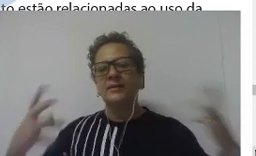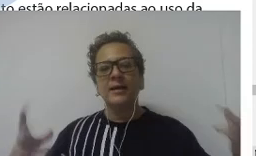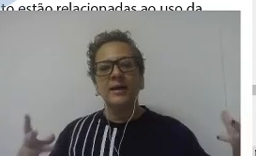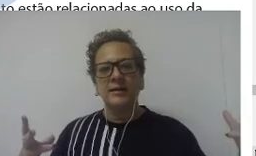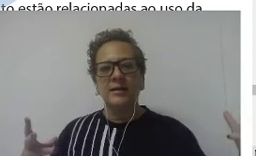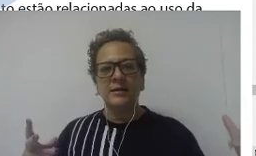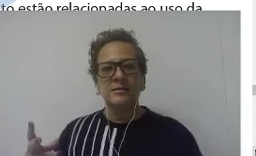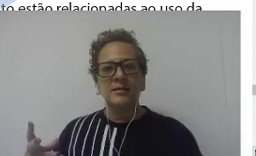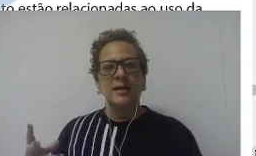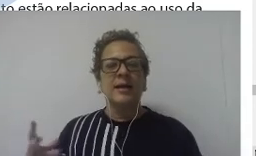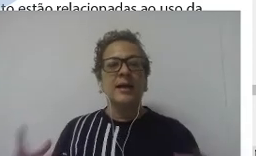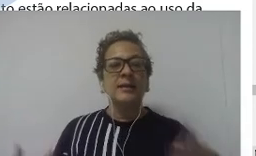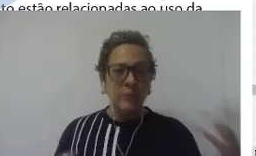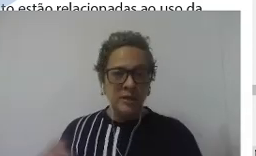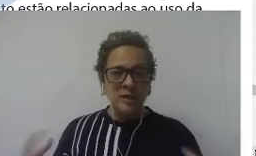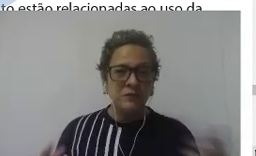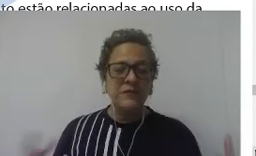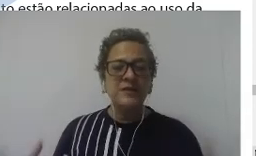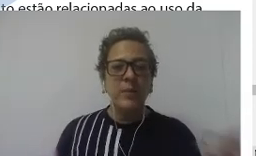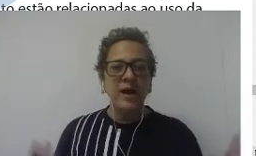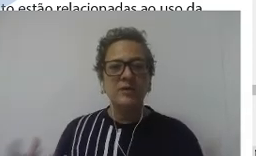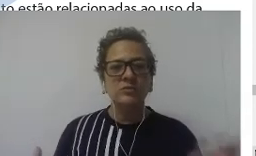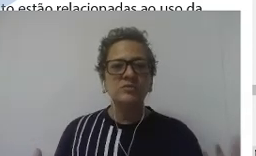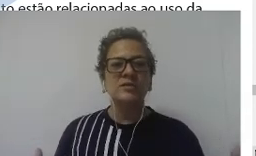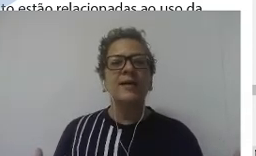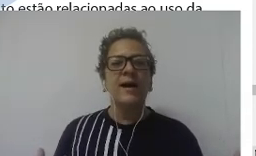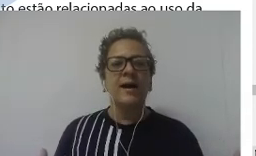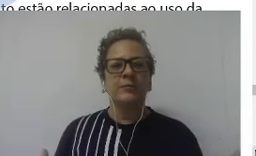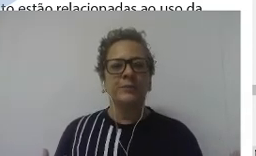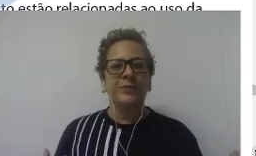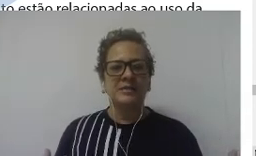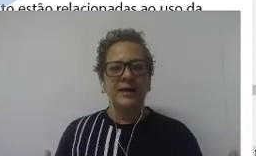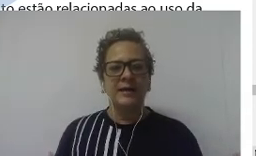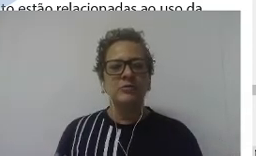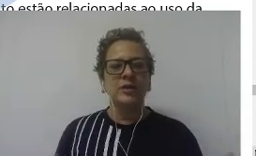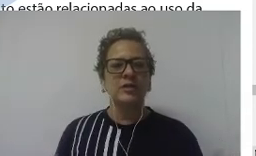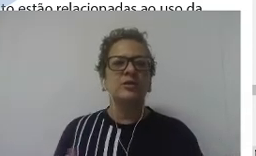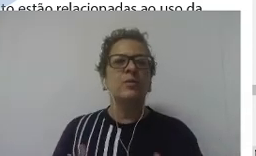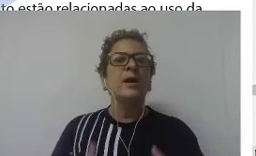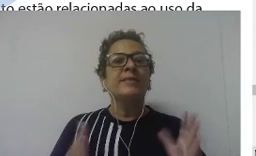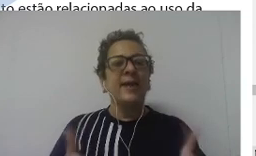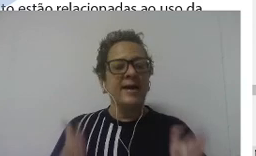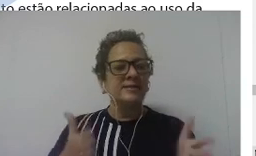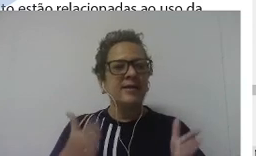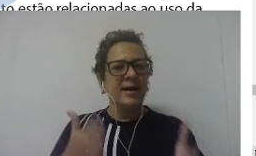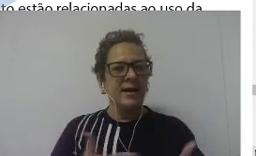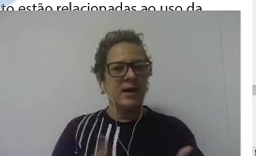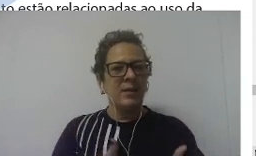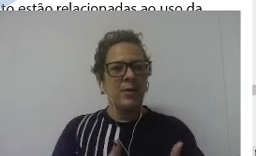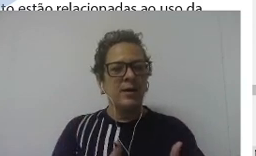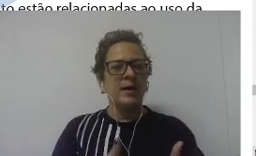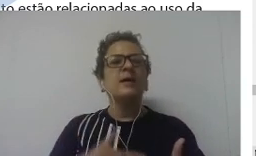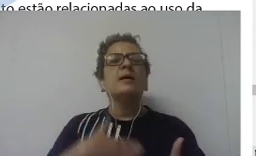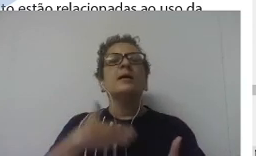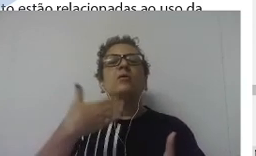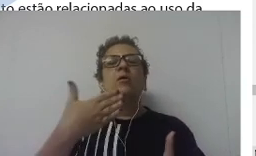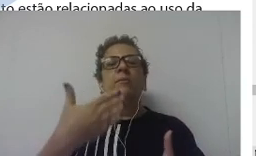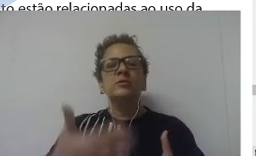umas cadeiras, né? Então isso faz parte do cenário, tá certo, gente? Então nessa